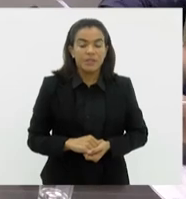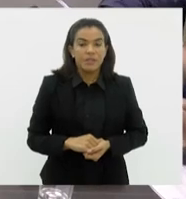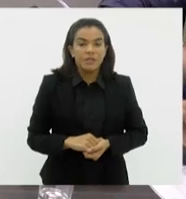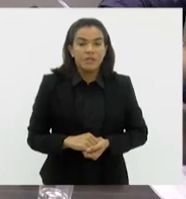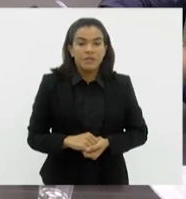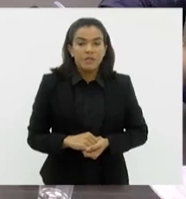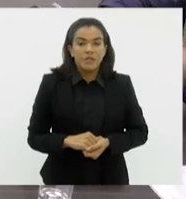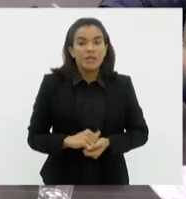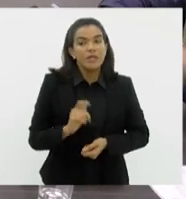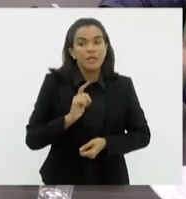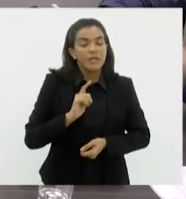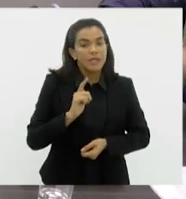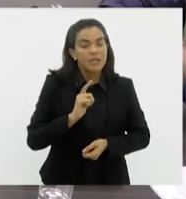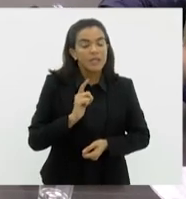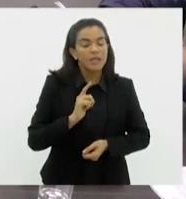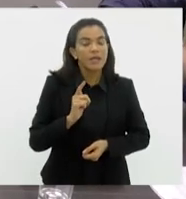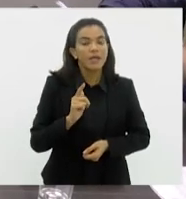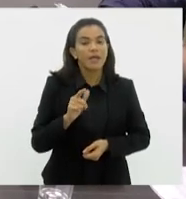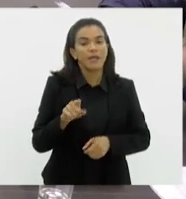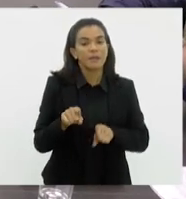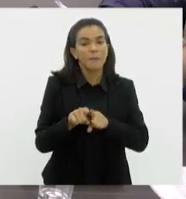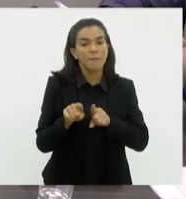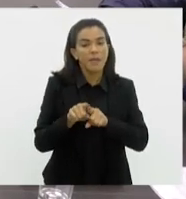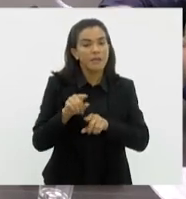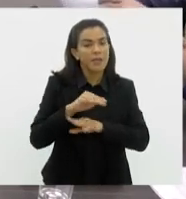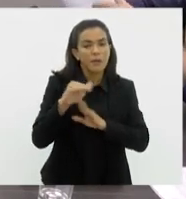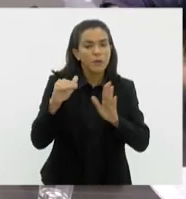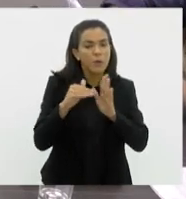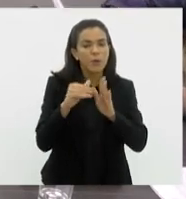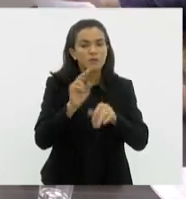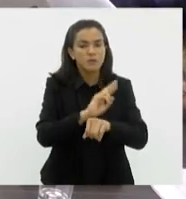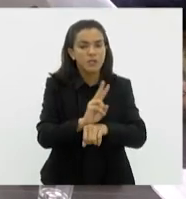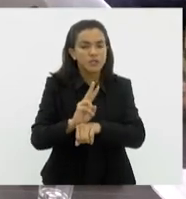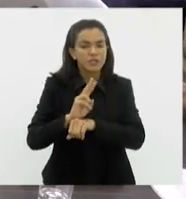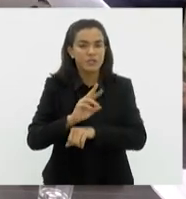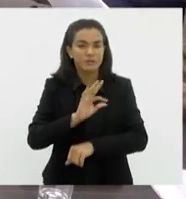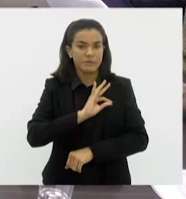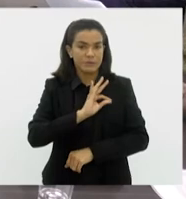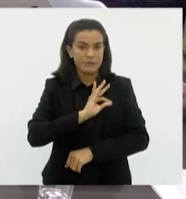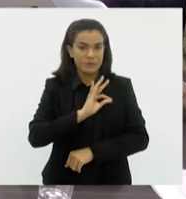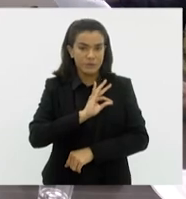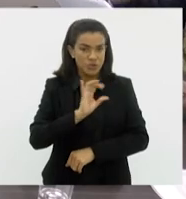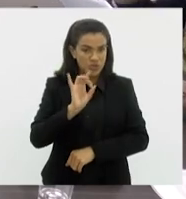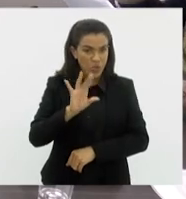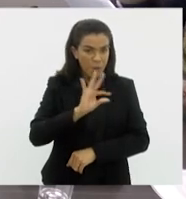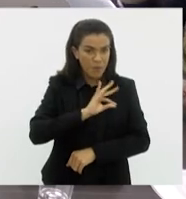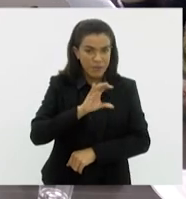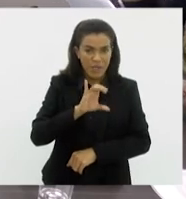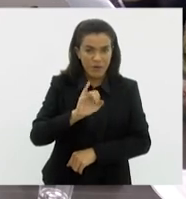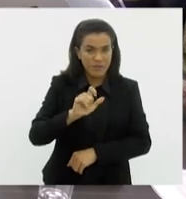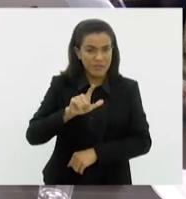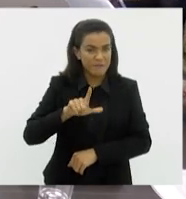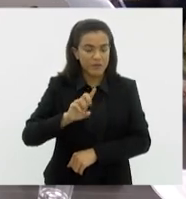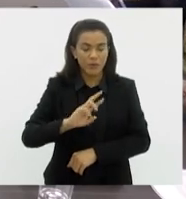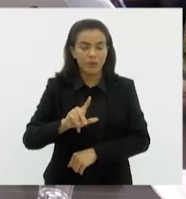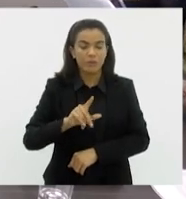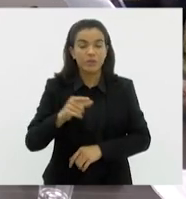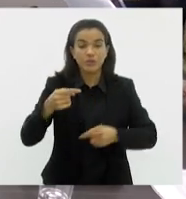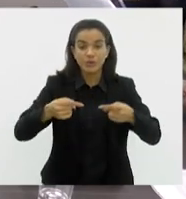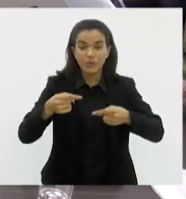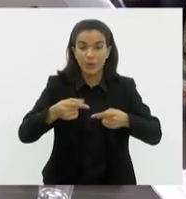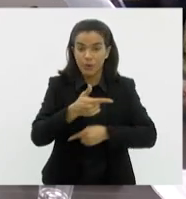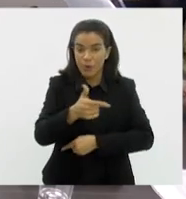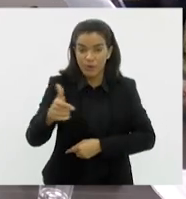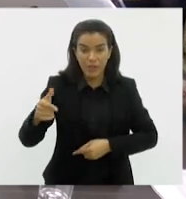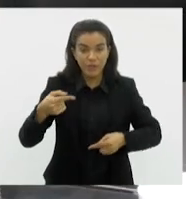E tem essa informação também, ele pega todos os agentes de segurança, não apenas a policial civil. Em discussão,